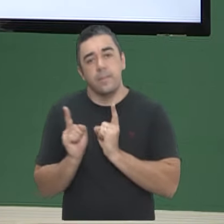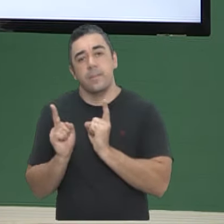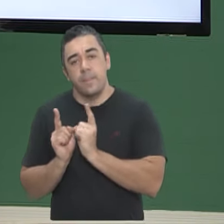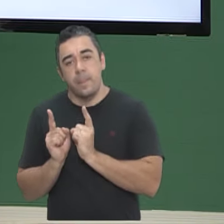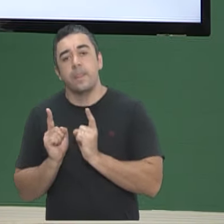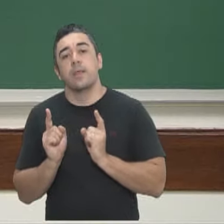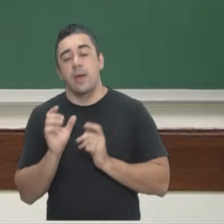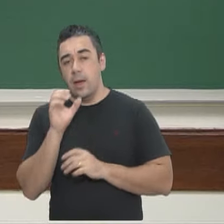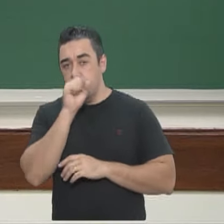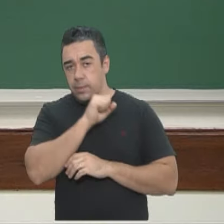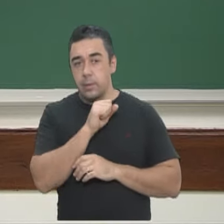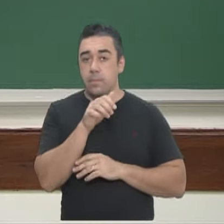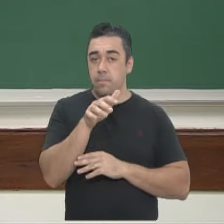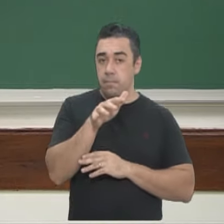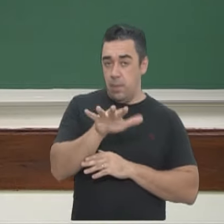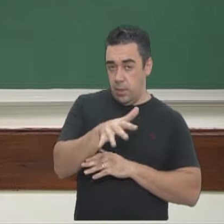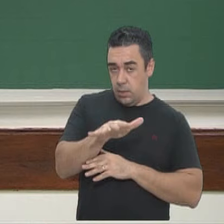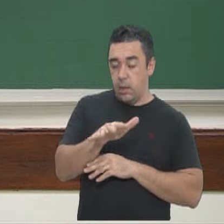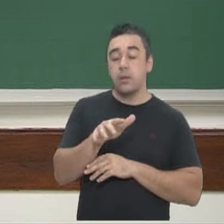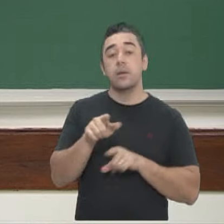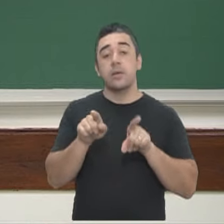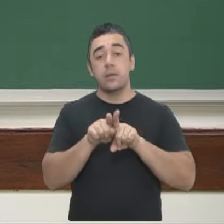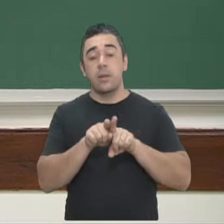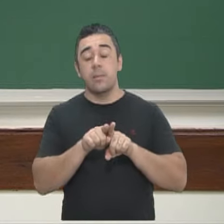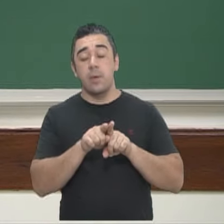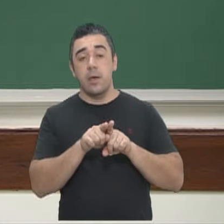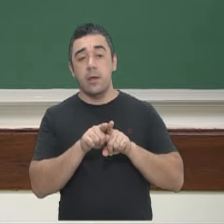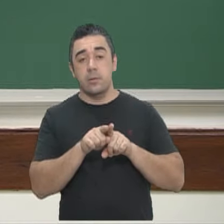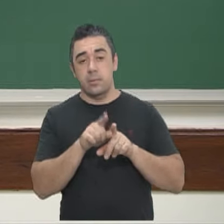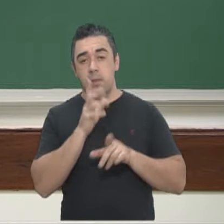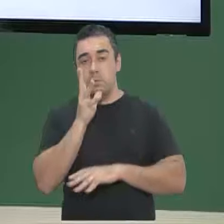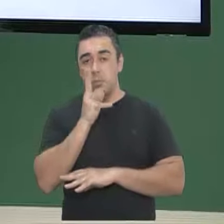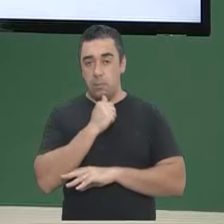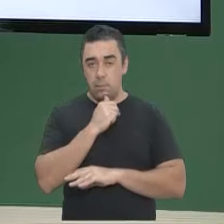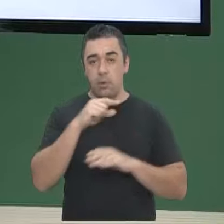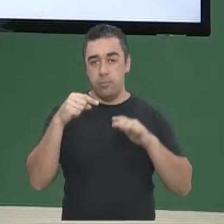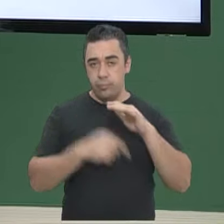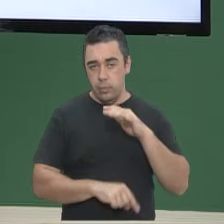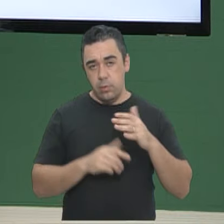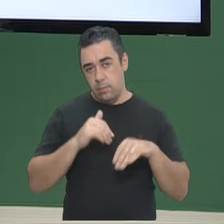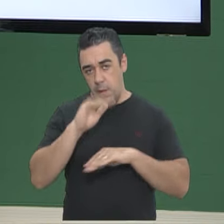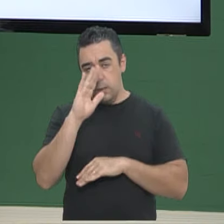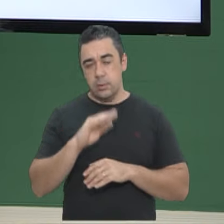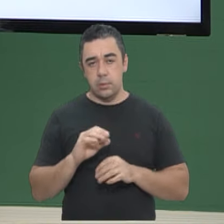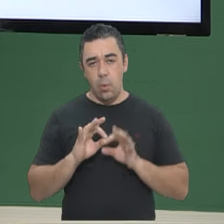provas rápidas, provas de meio fundo e as provas de fundo, que são as provas mais longas.